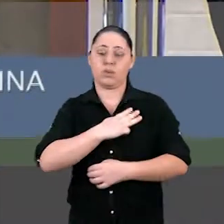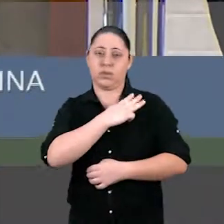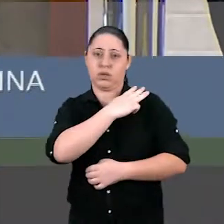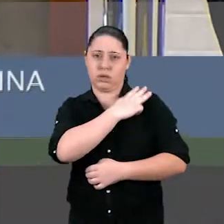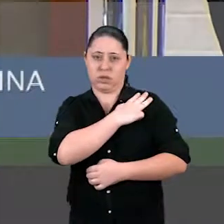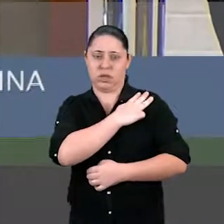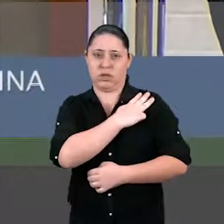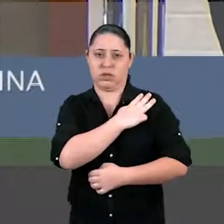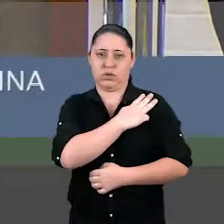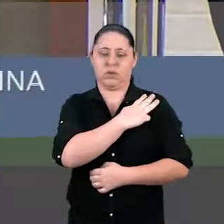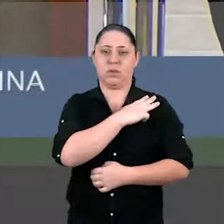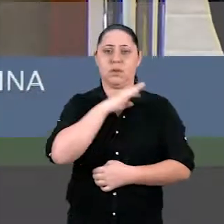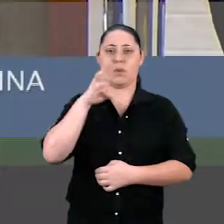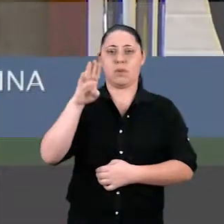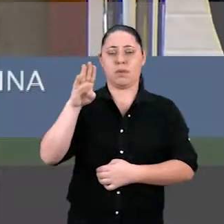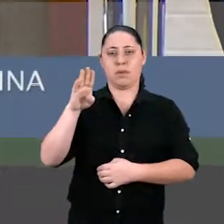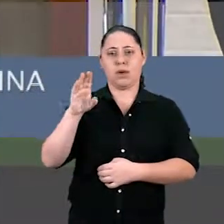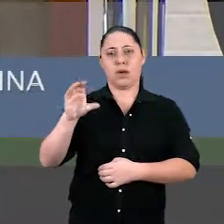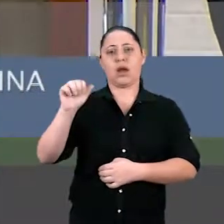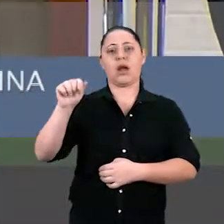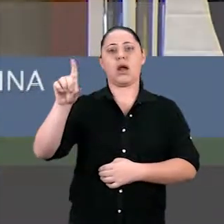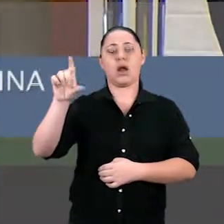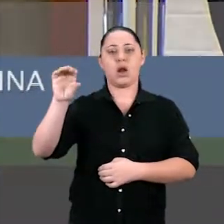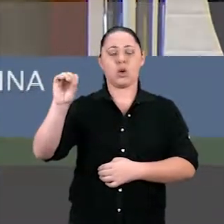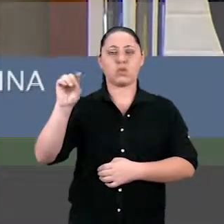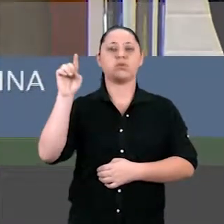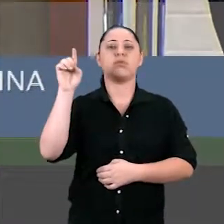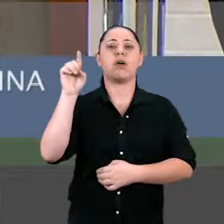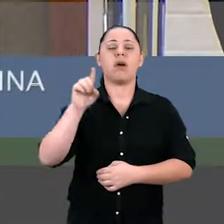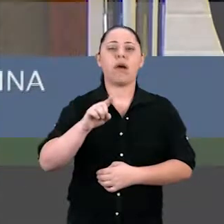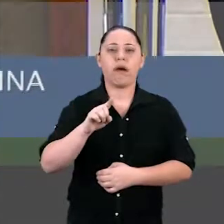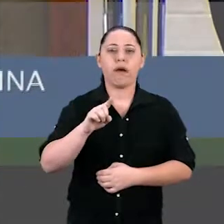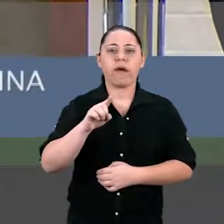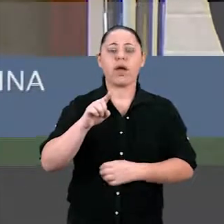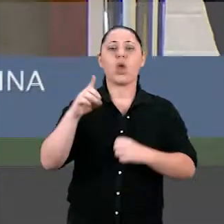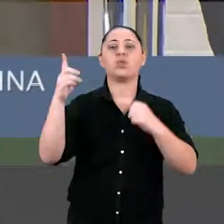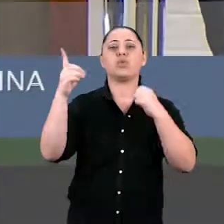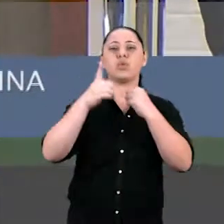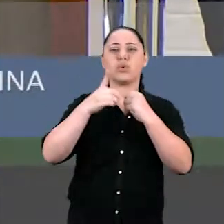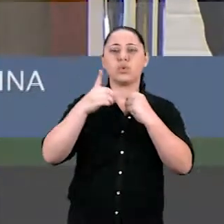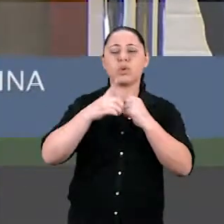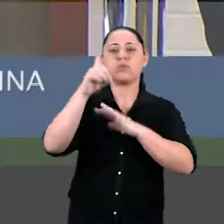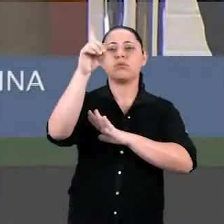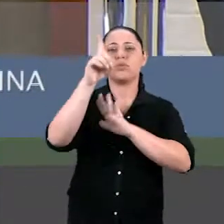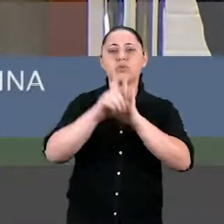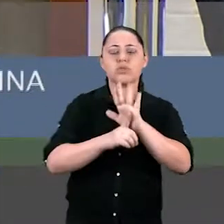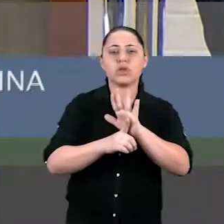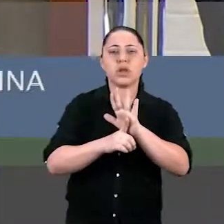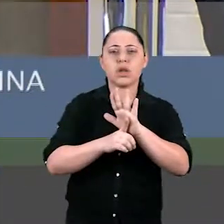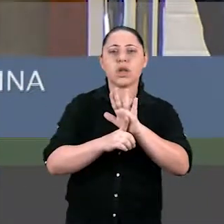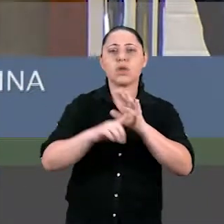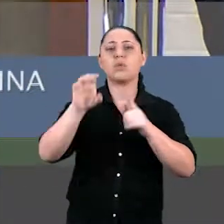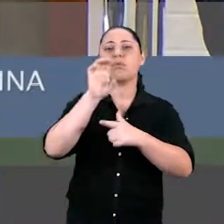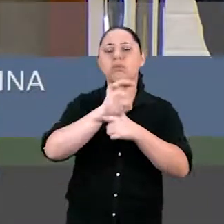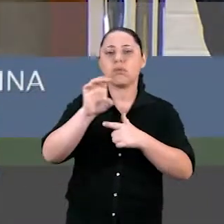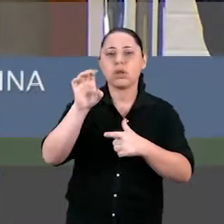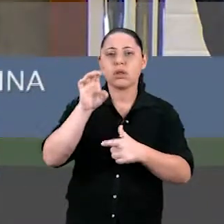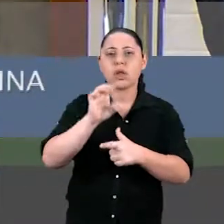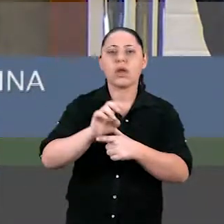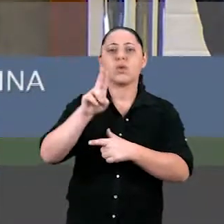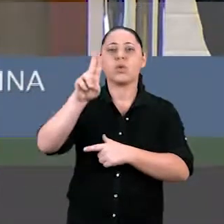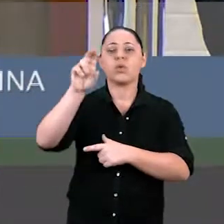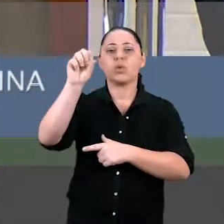professor doutor de Direito Constitucional da Faculdade de Direito da Universidade de São Paulo, USP, é doutor em Direito do Estado pela